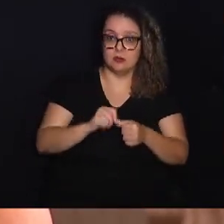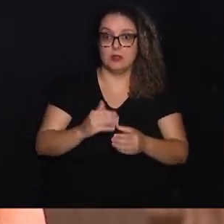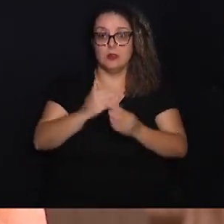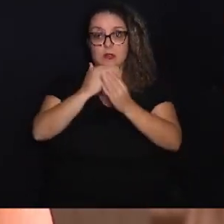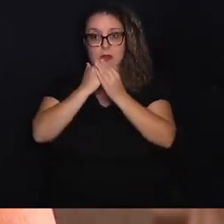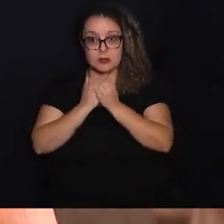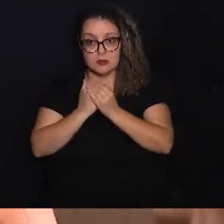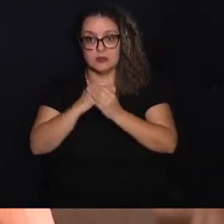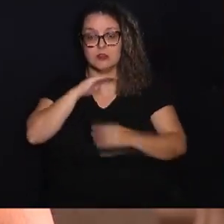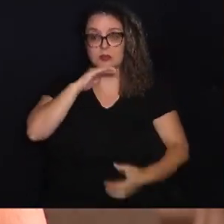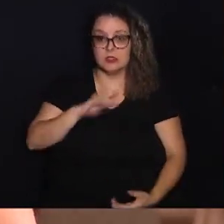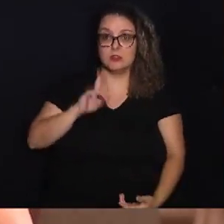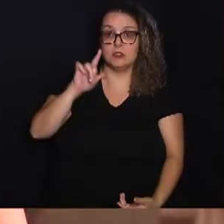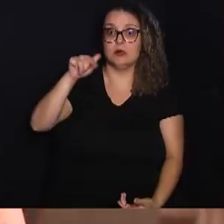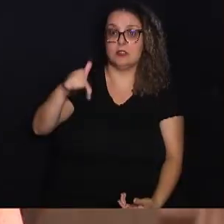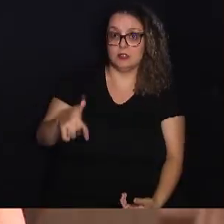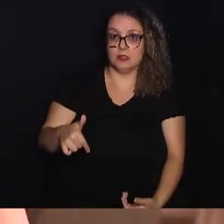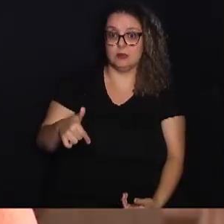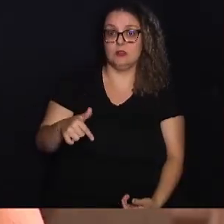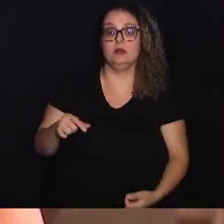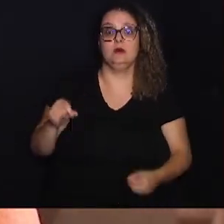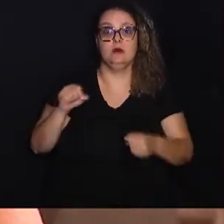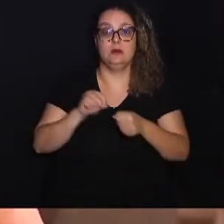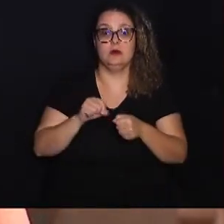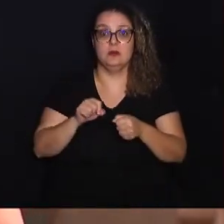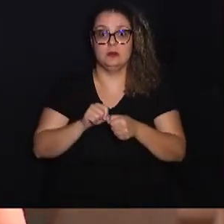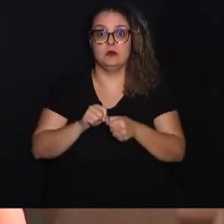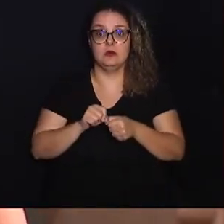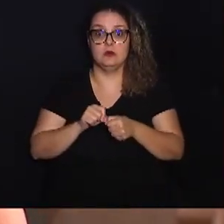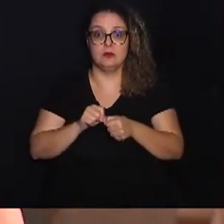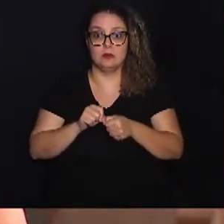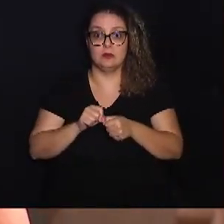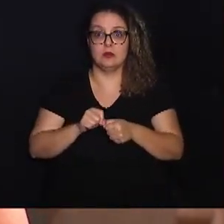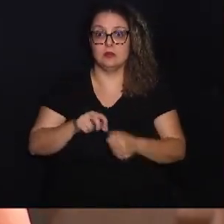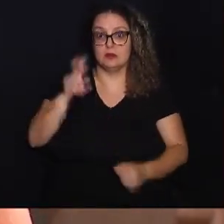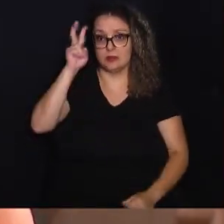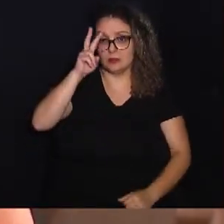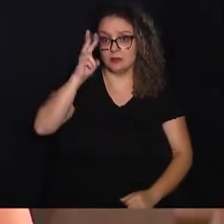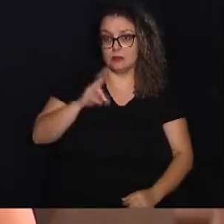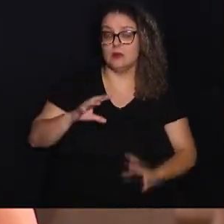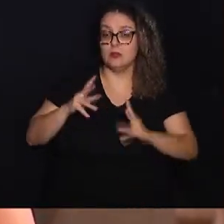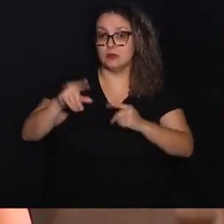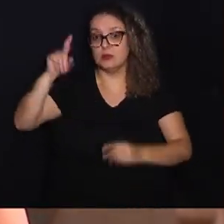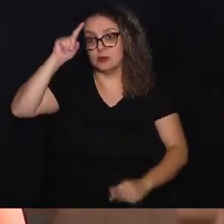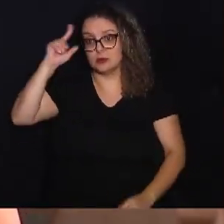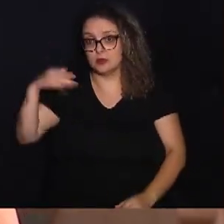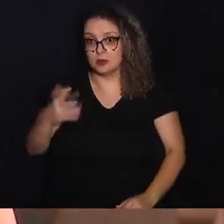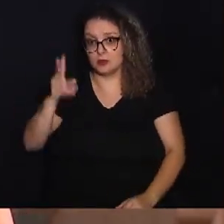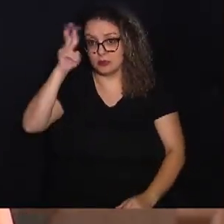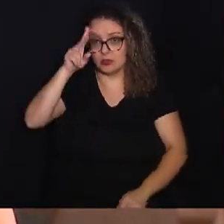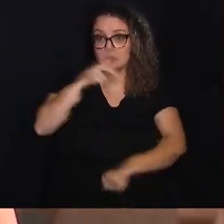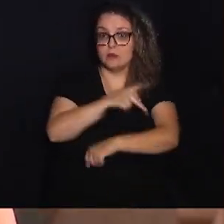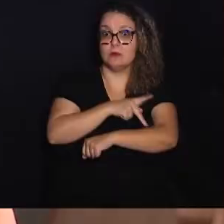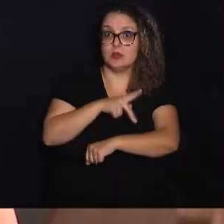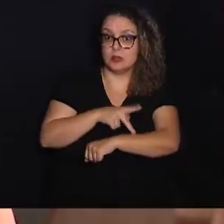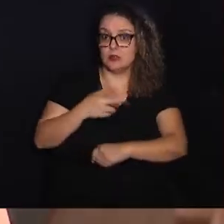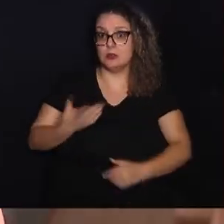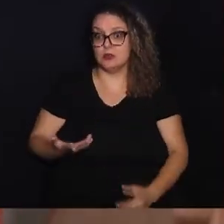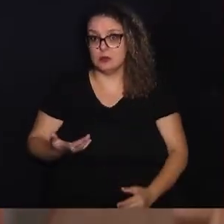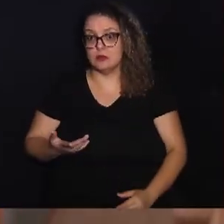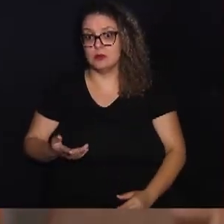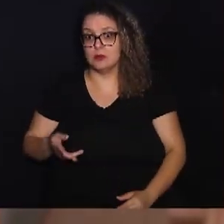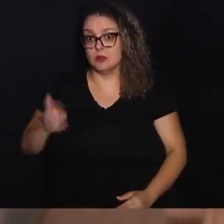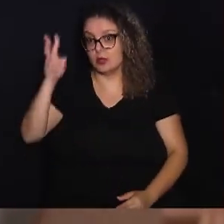tarde. Depois do lanche da tarde feito, vamos para a hora da história. Todos os dias tem uma história pedagógica. Um conto